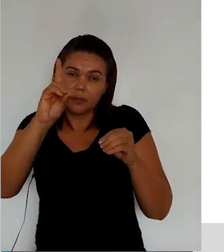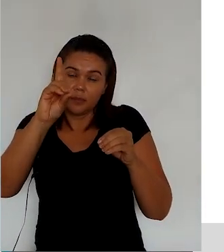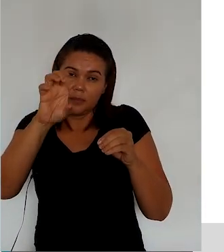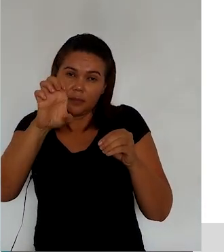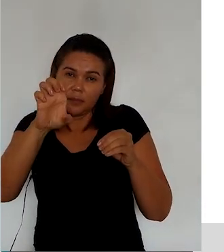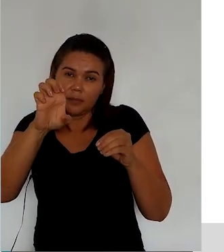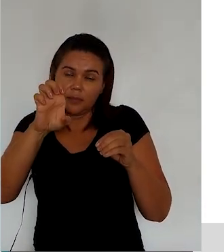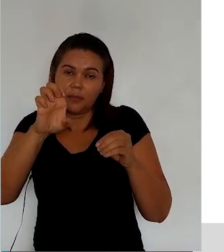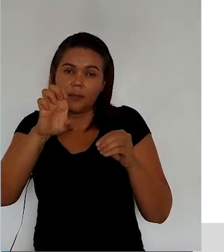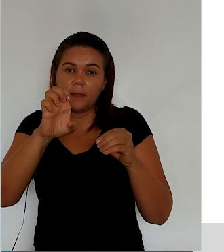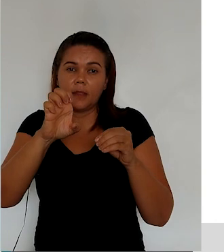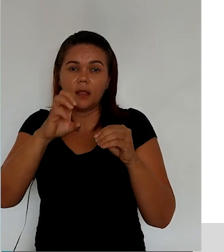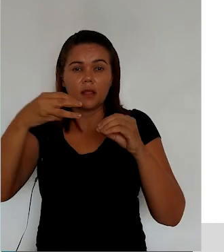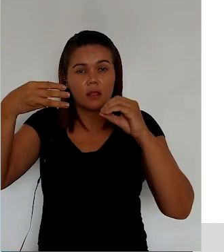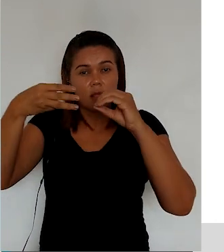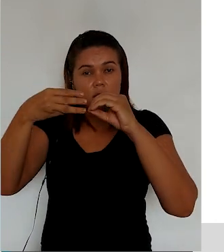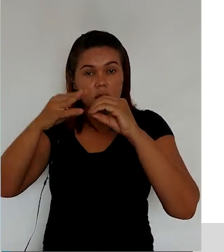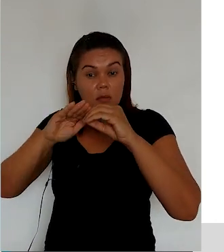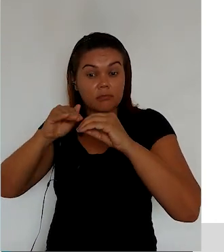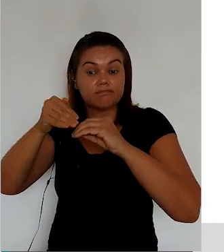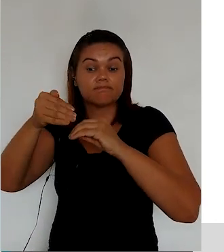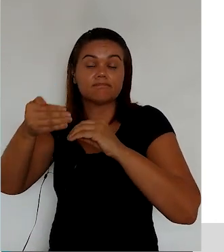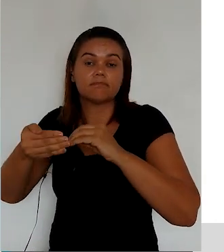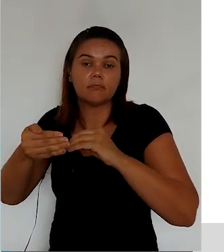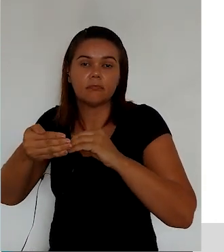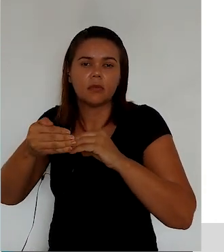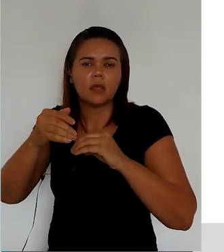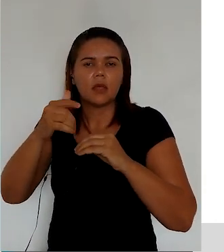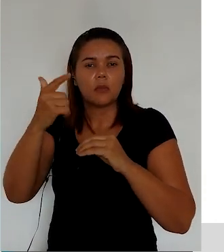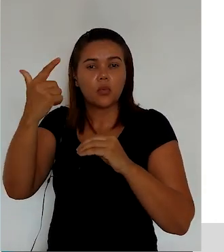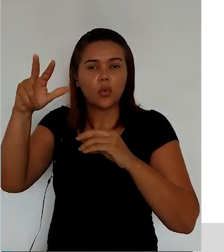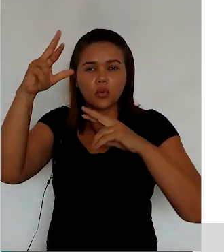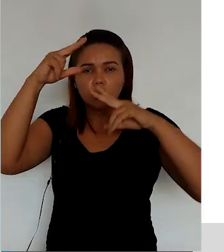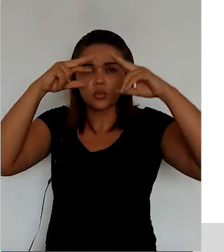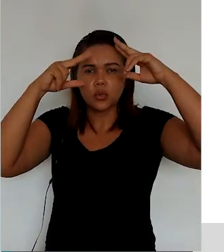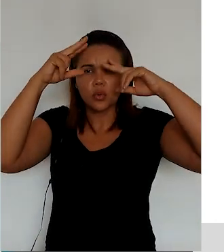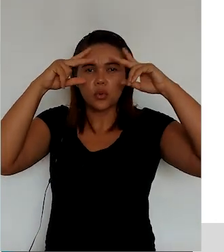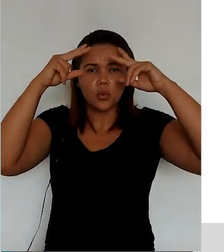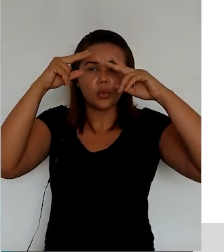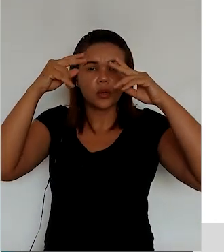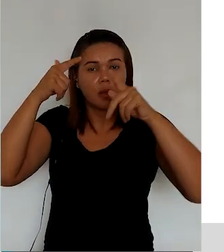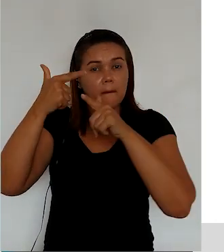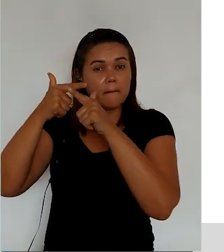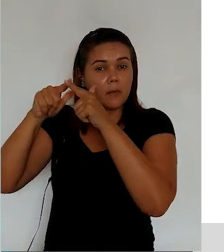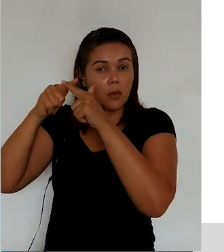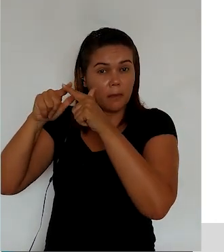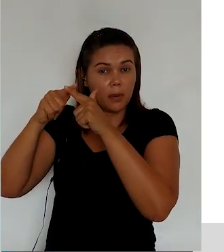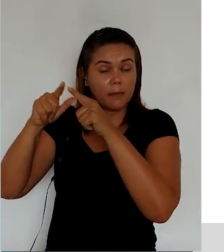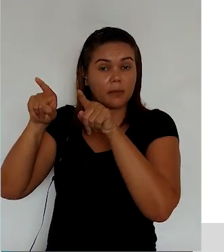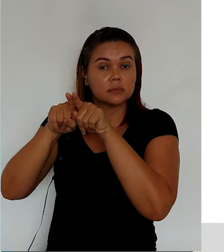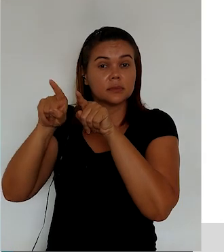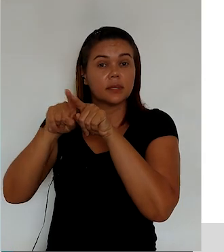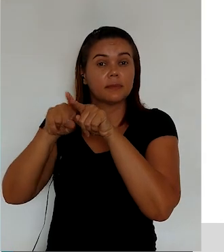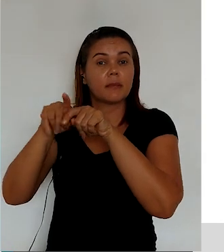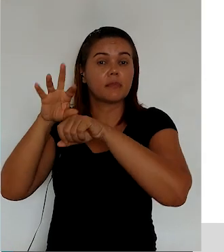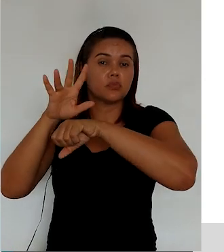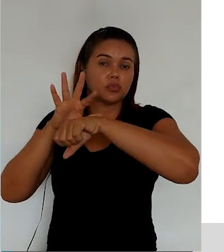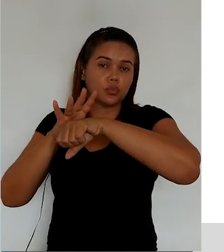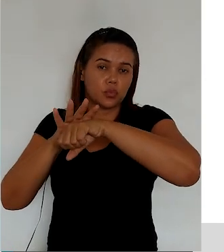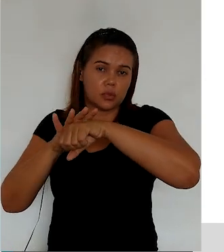amiloides extracelulares, e por neurônios que sofreram danos e por